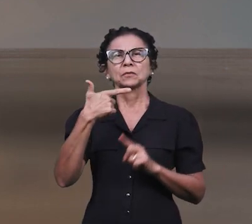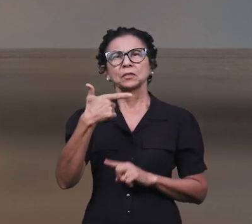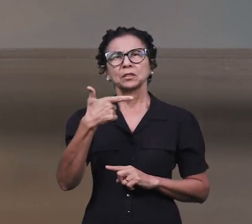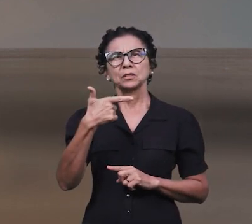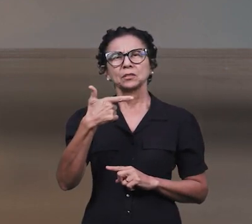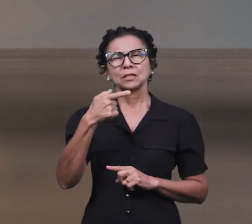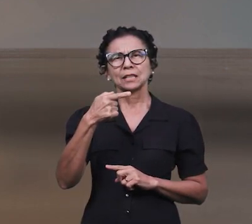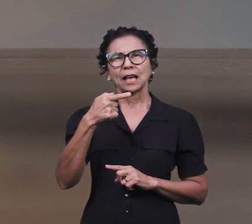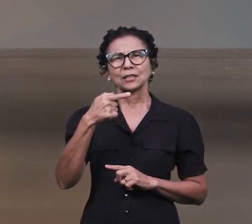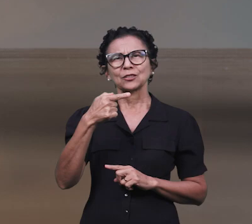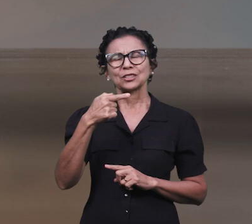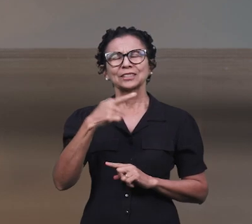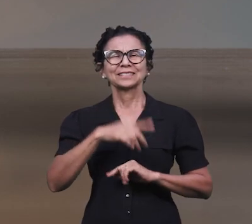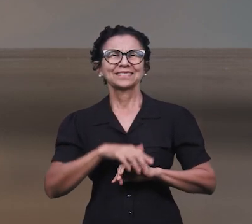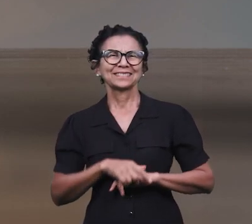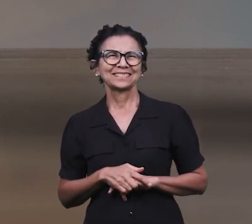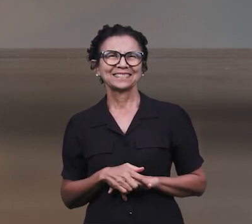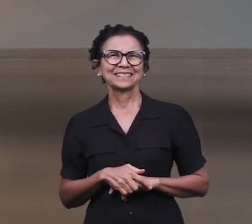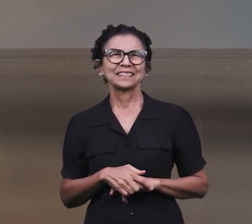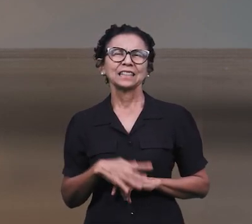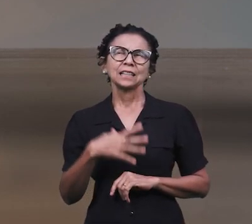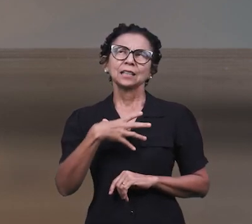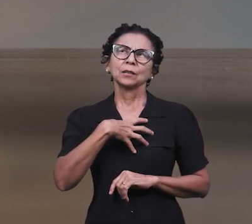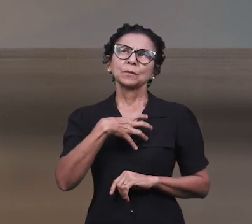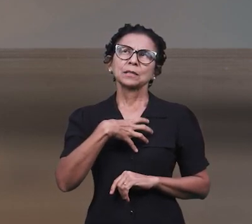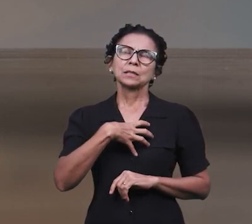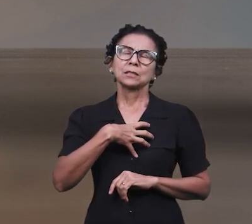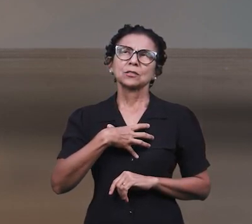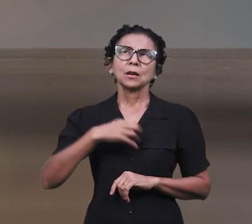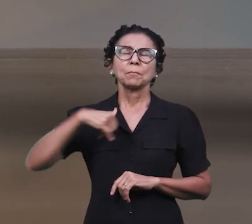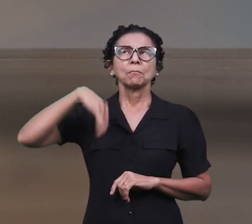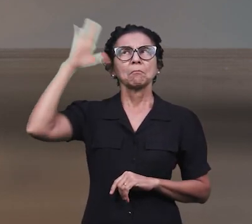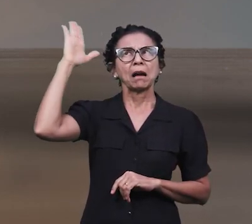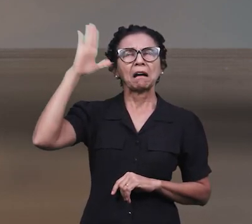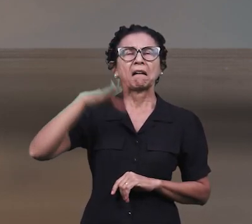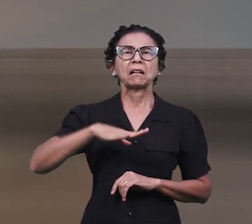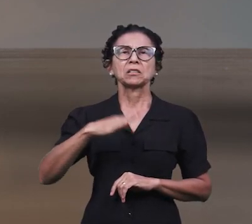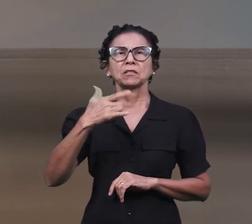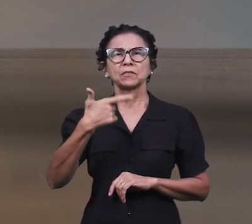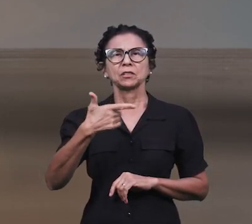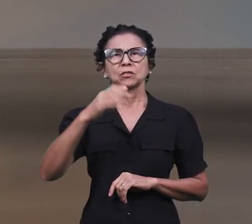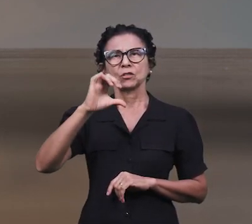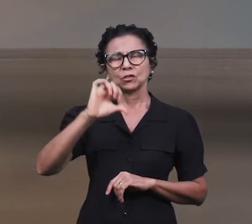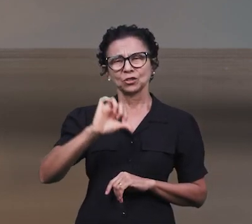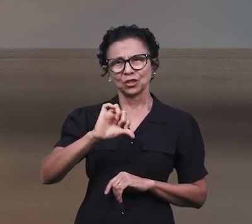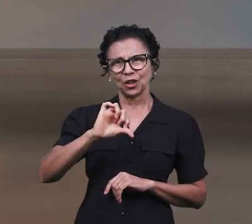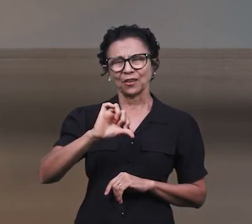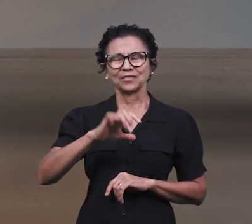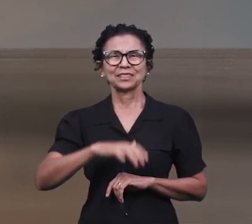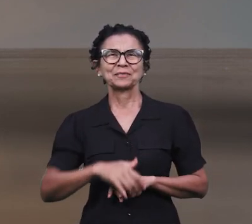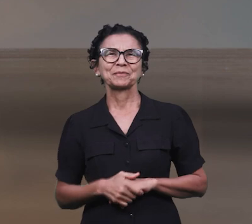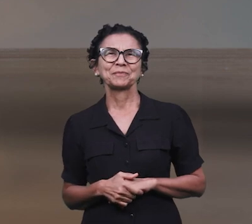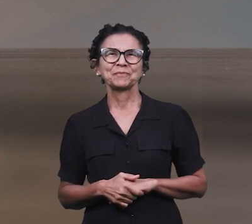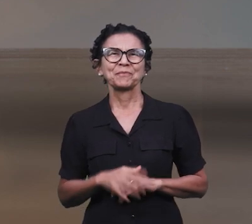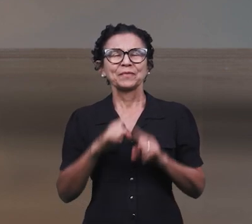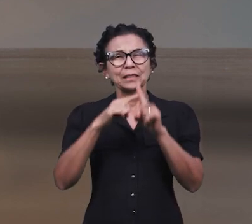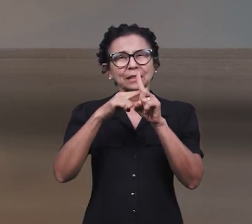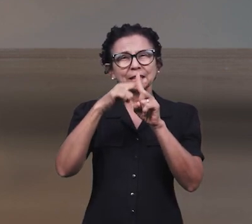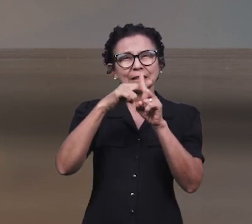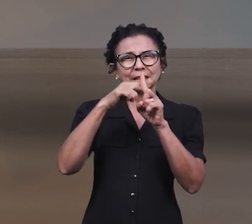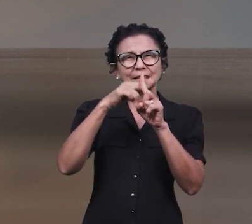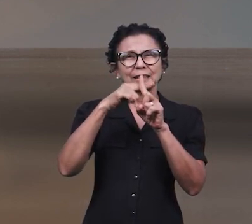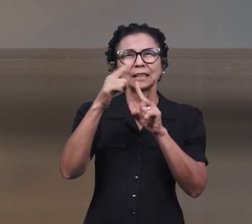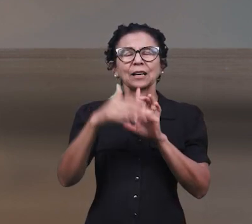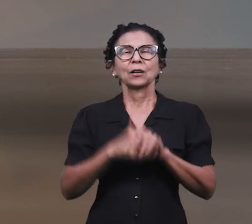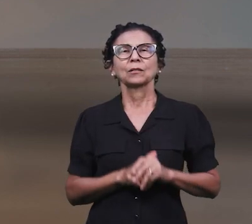a sensação térmica é um pouco mais alta, por volta de 29 graus. Os ventos estão moderados, soprando do norte a